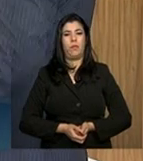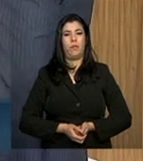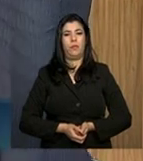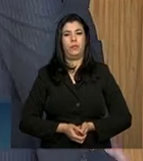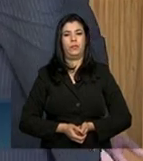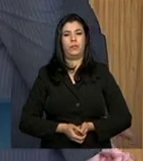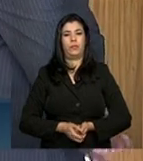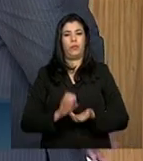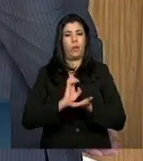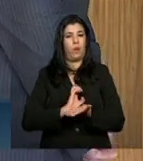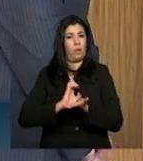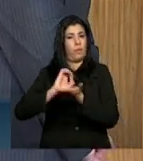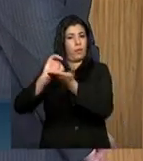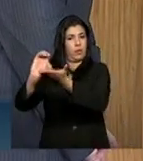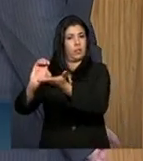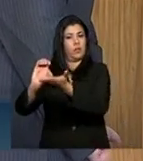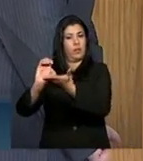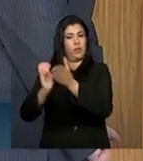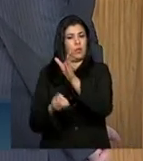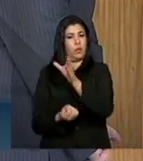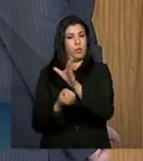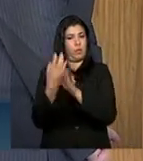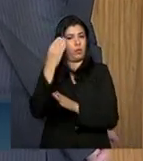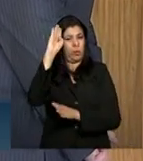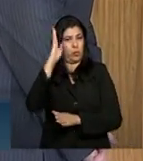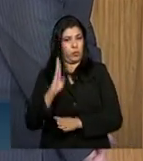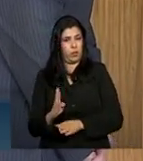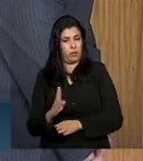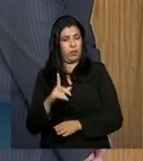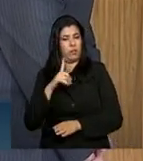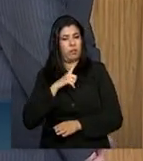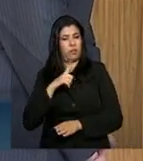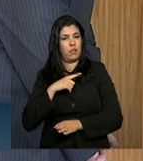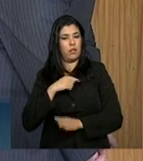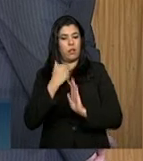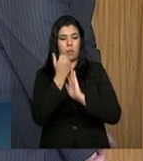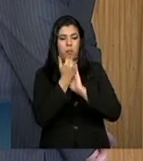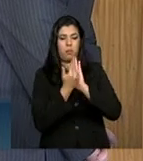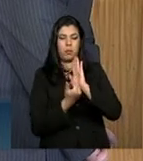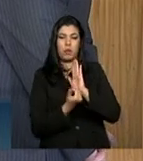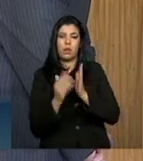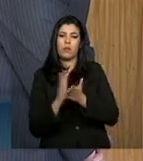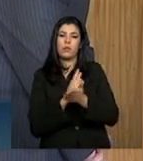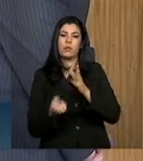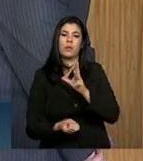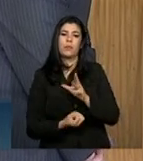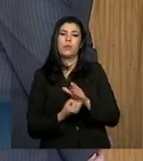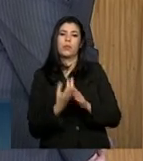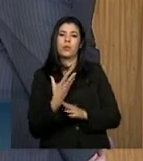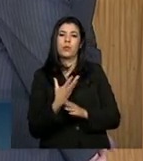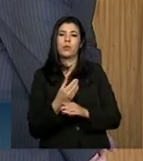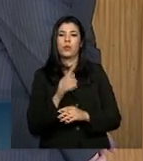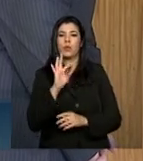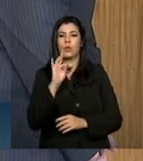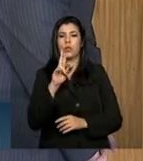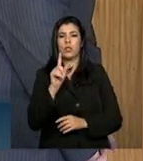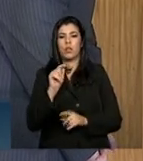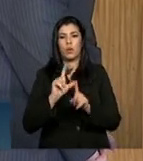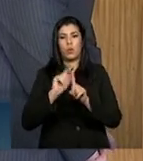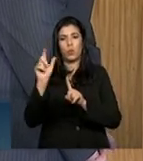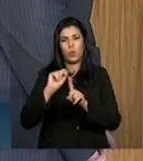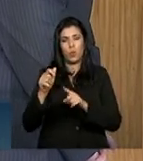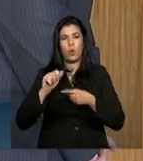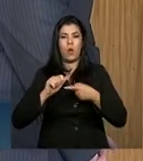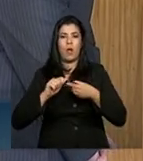As exportações brasileiras para Israel são compostas principalmente por produtos como trigo, milho,